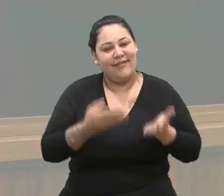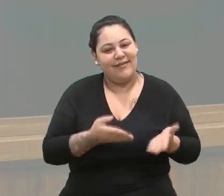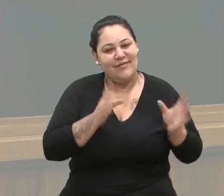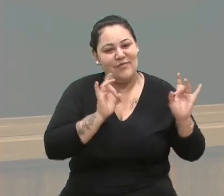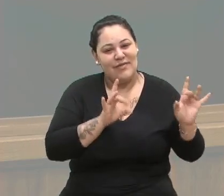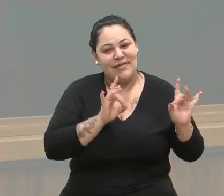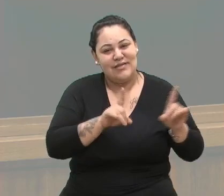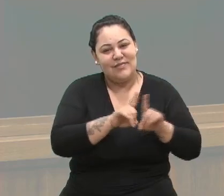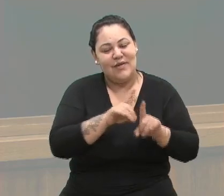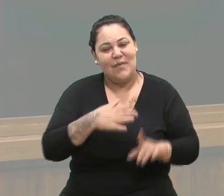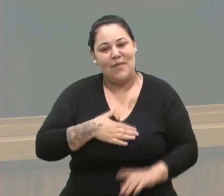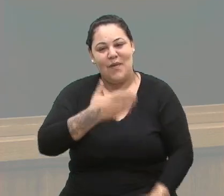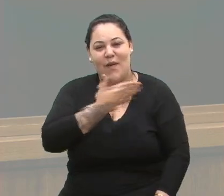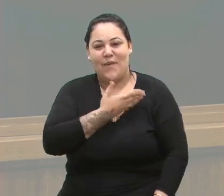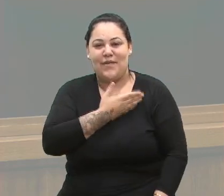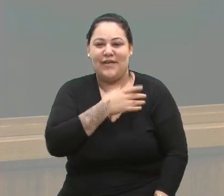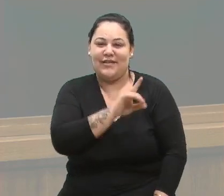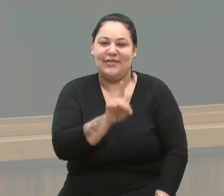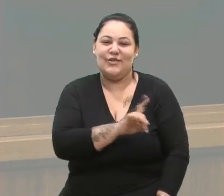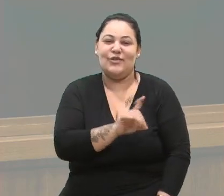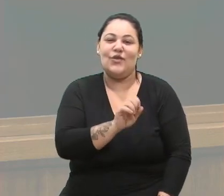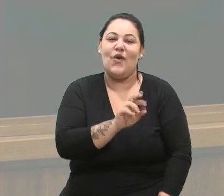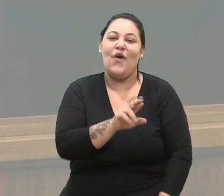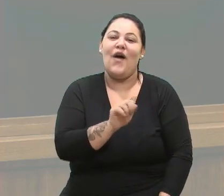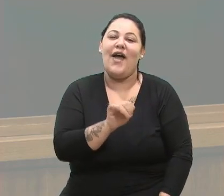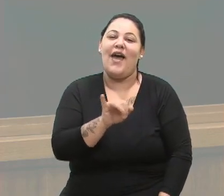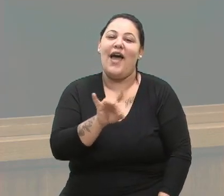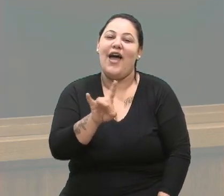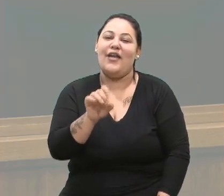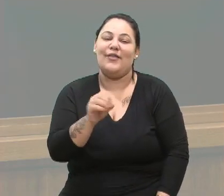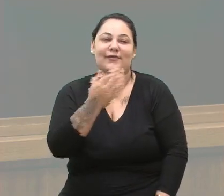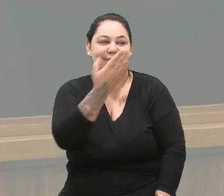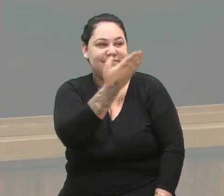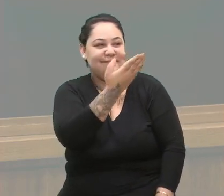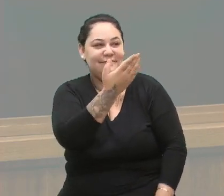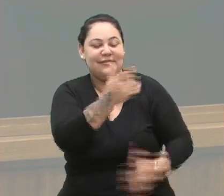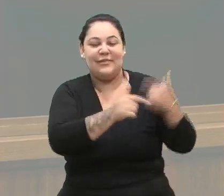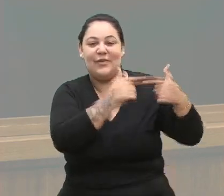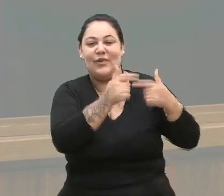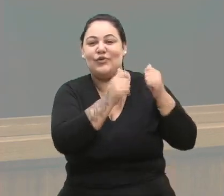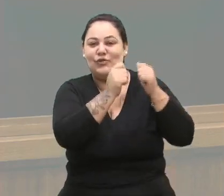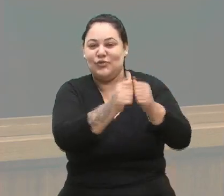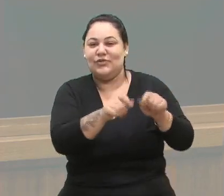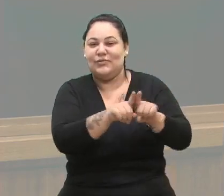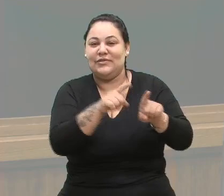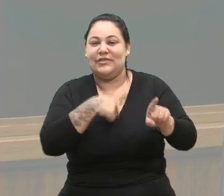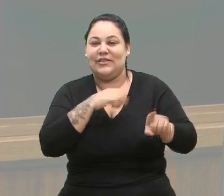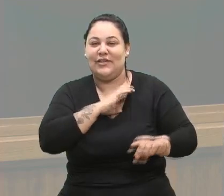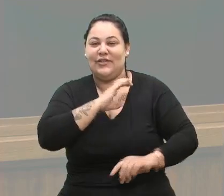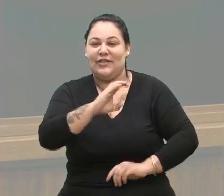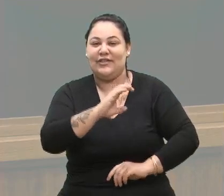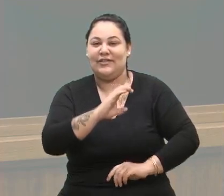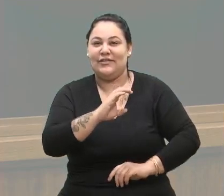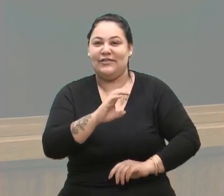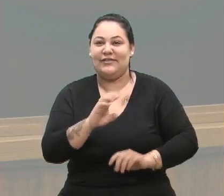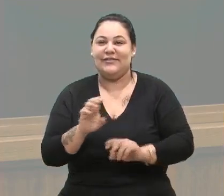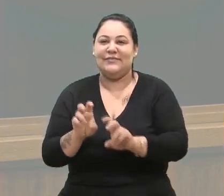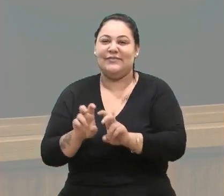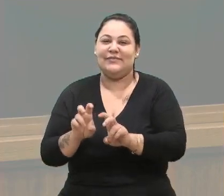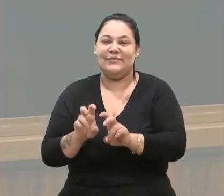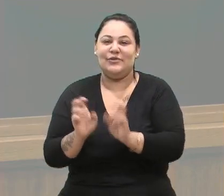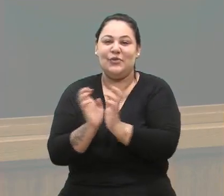também ao meu amigo Zoraido, né? A gente trabalhou junto aqui, eu era coordenadora da bancada do PT lá na